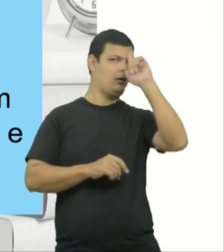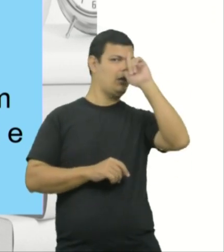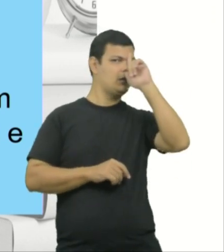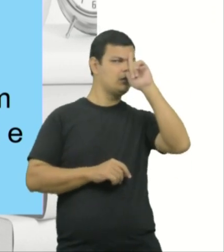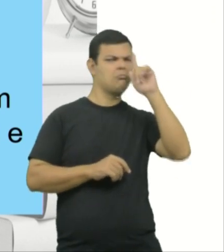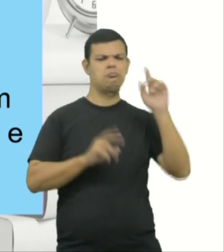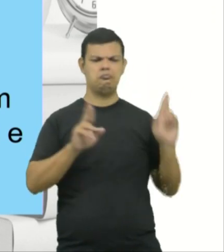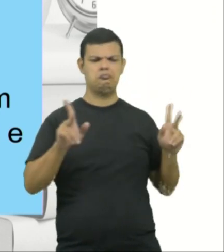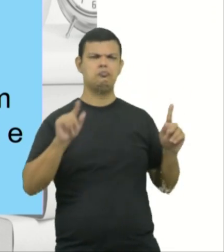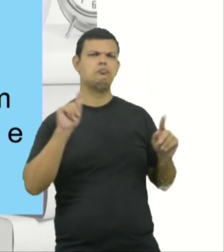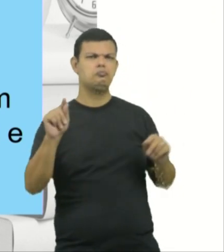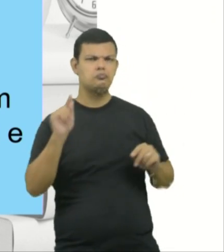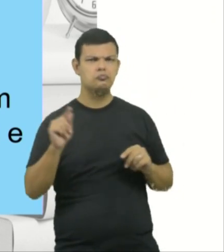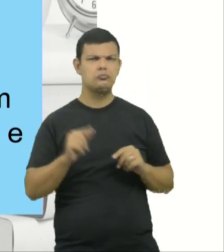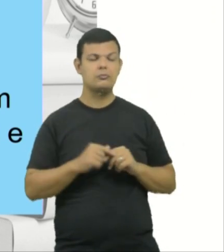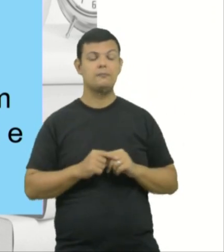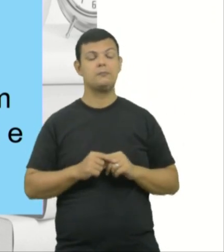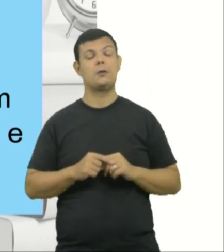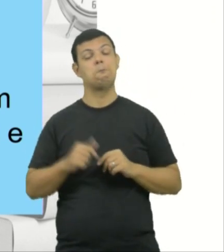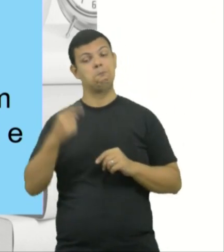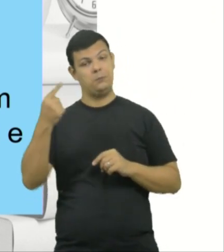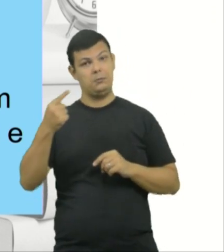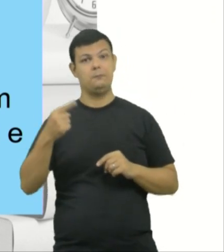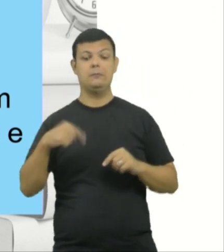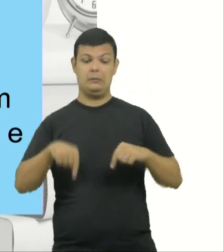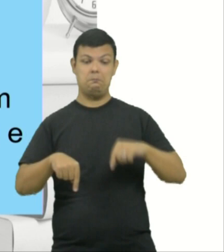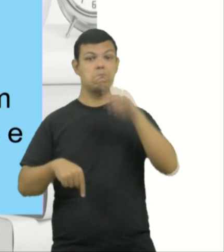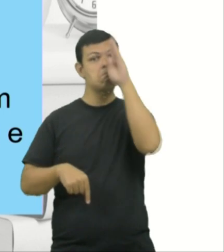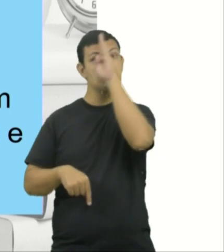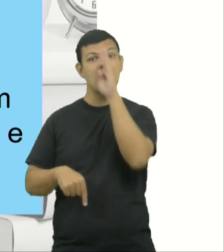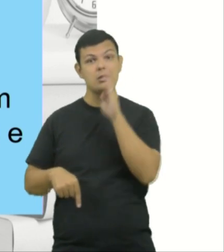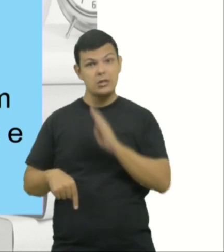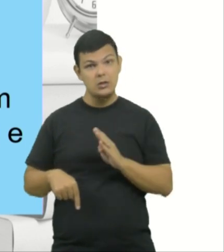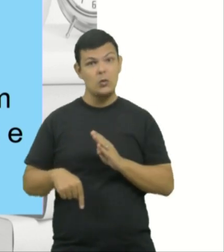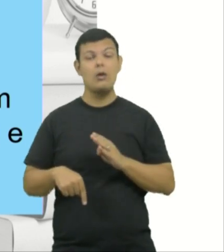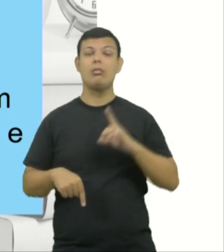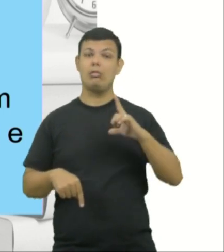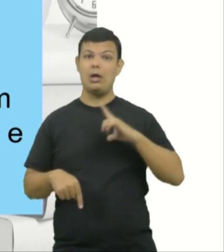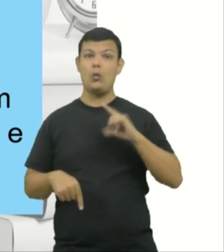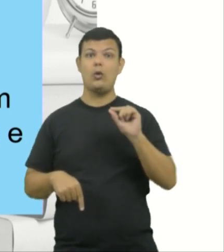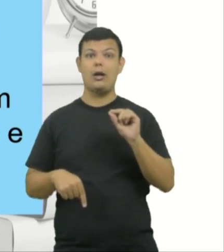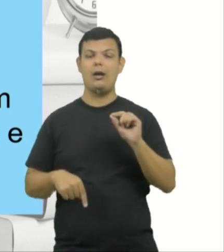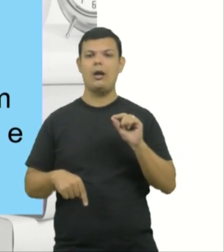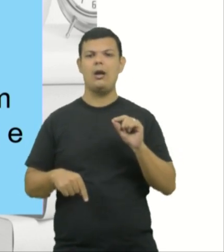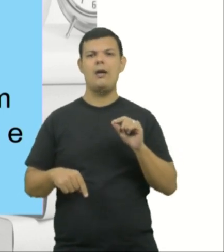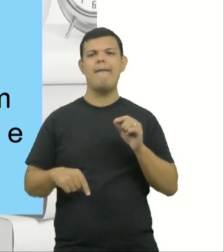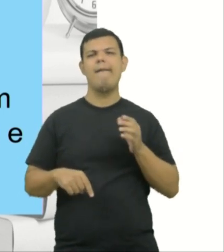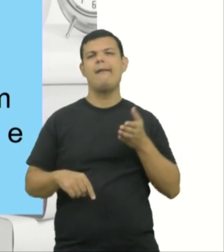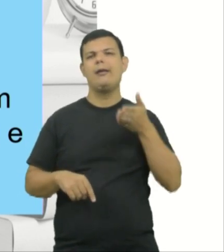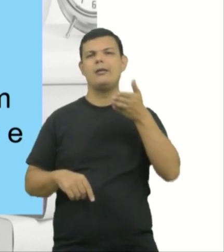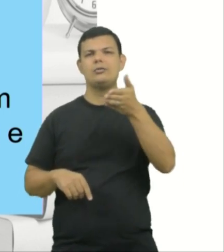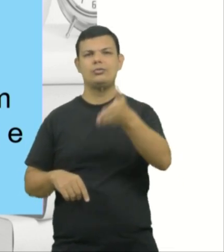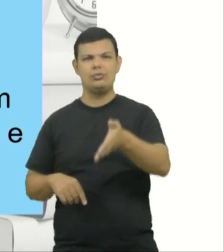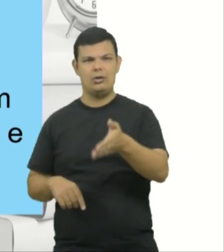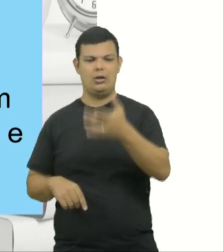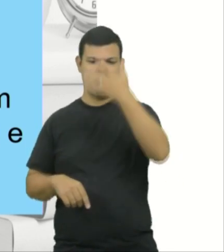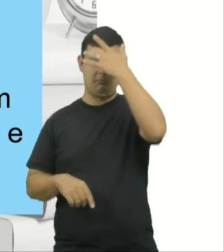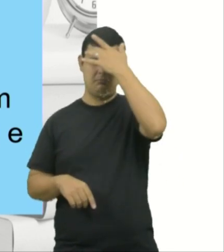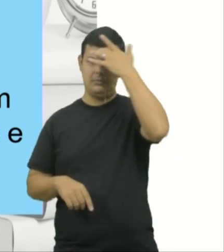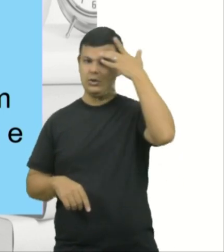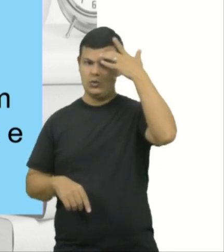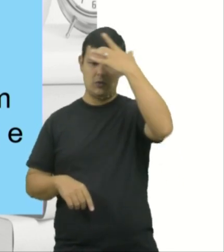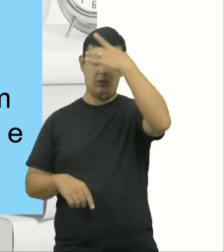Grécia? Primeiro, no Brasil, nós temos a participação indireta da pessoa.